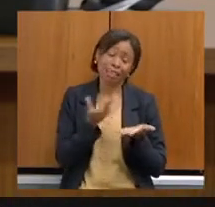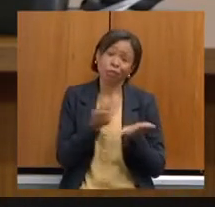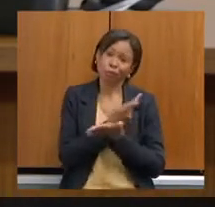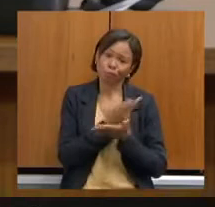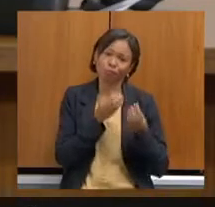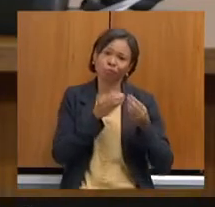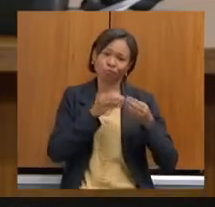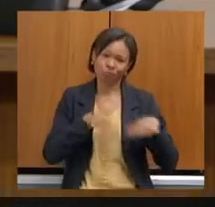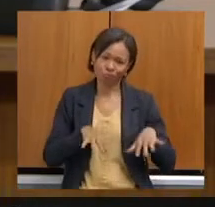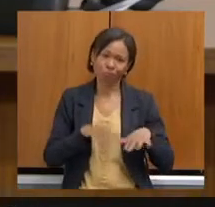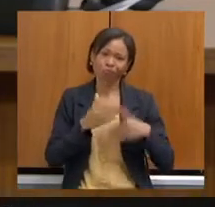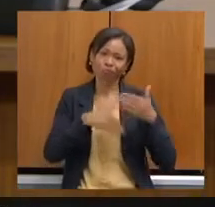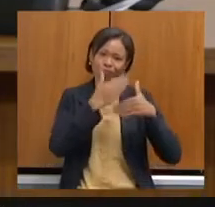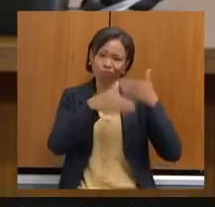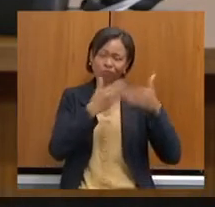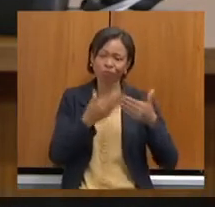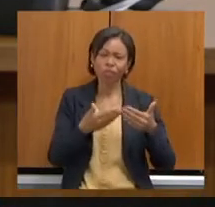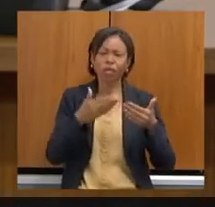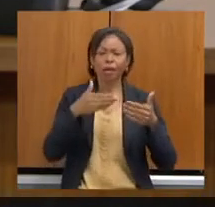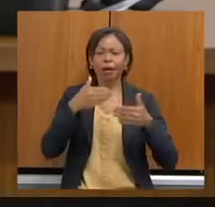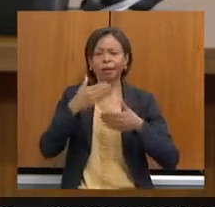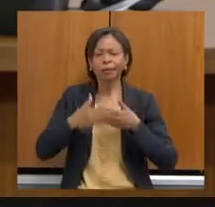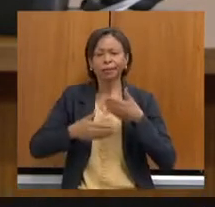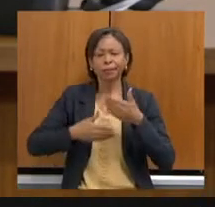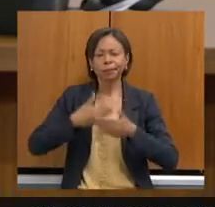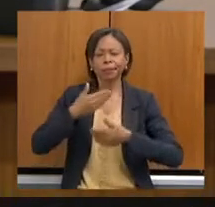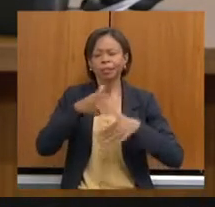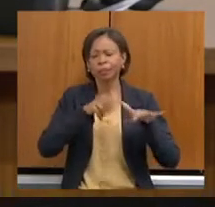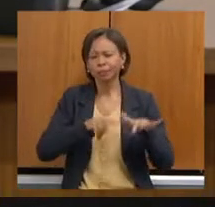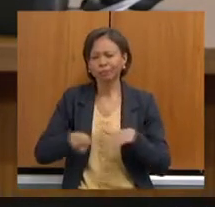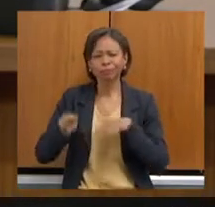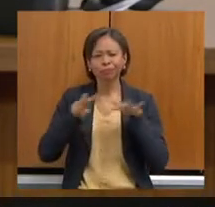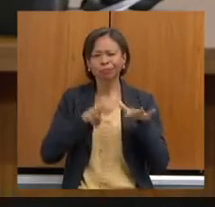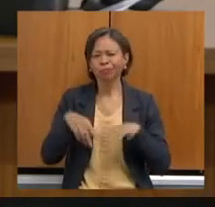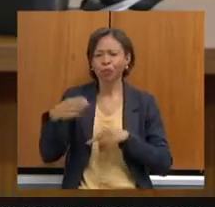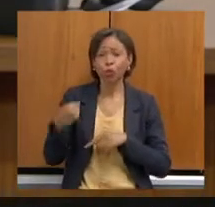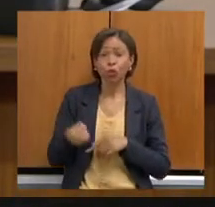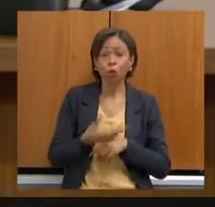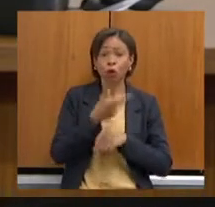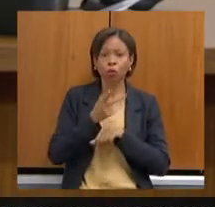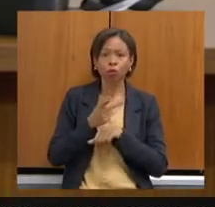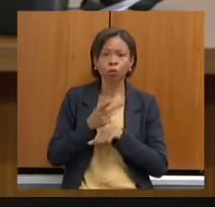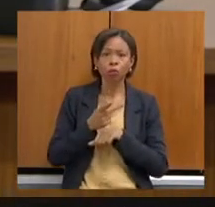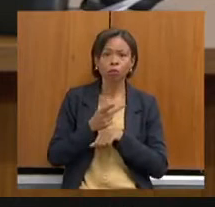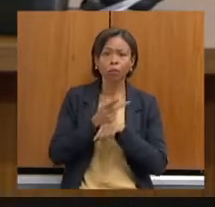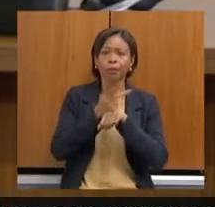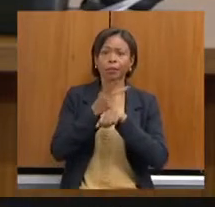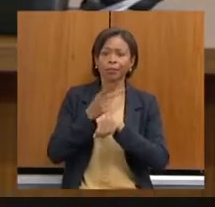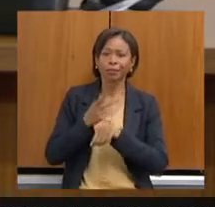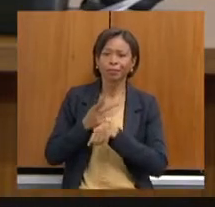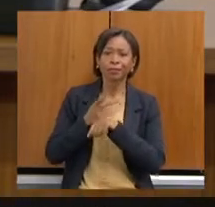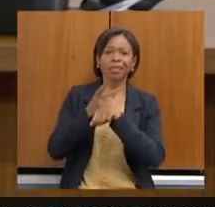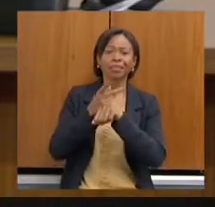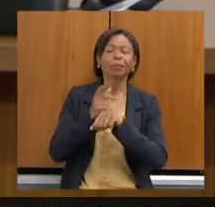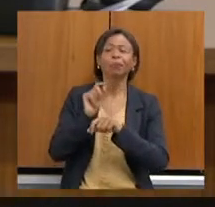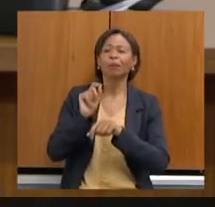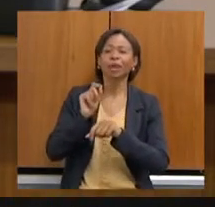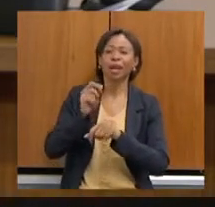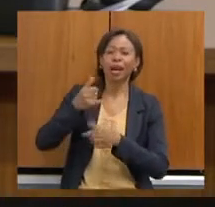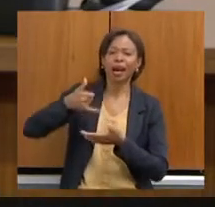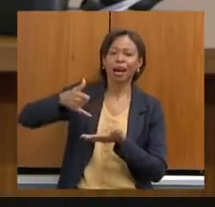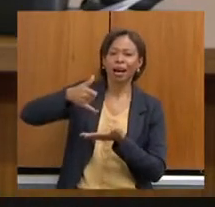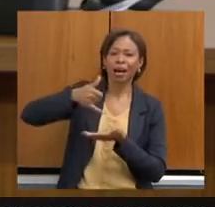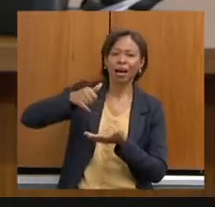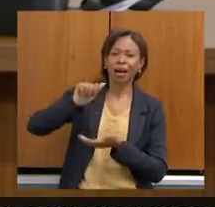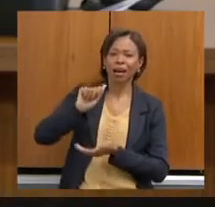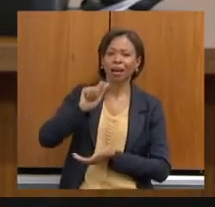a cada dia que passa a cada semana mais uma nova premiação para os nossos azeites e